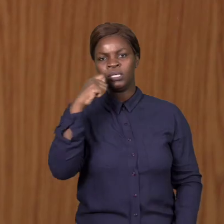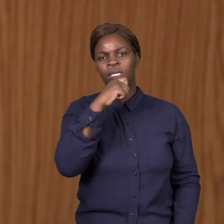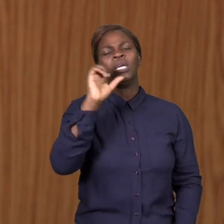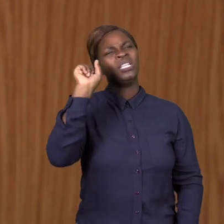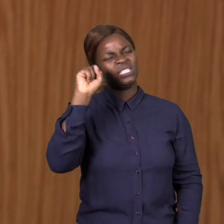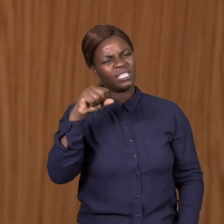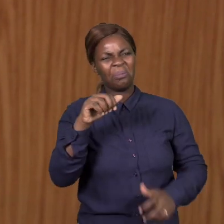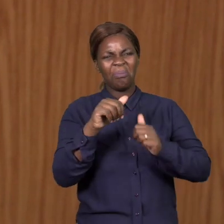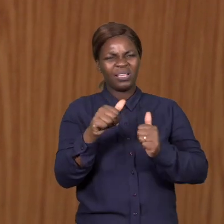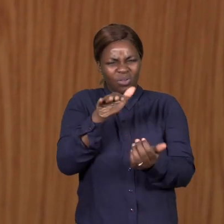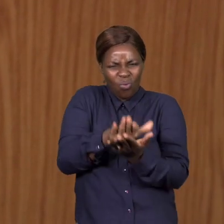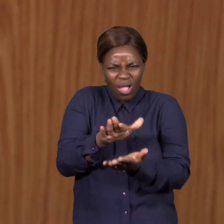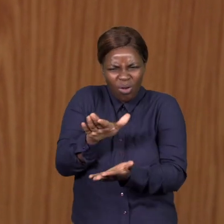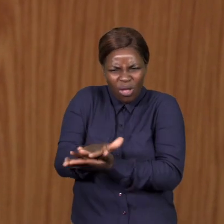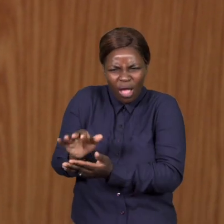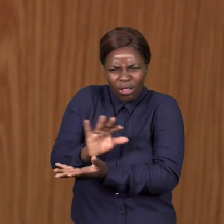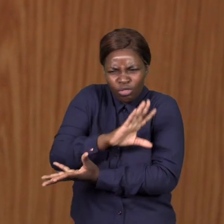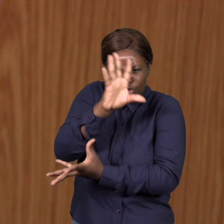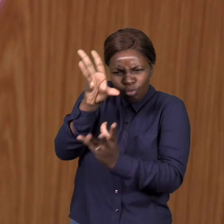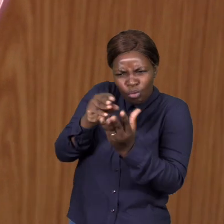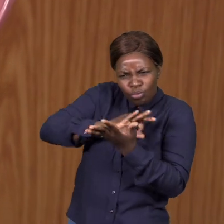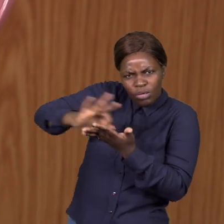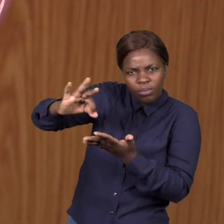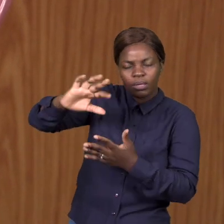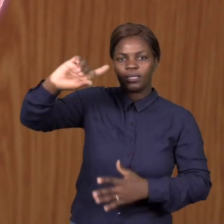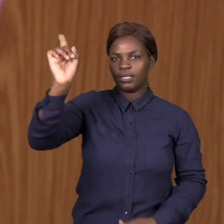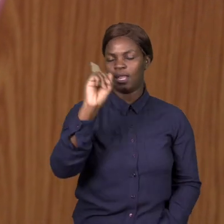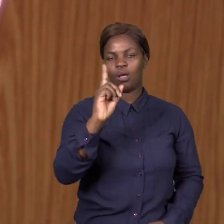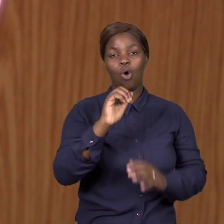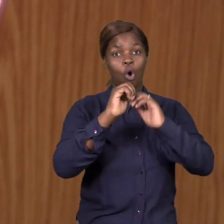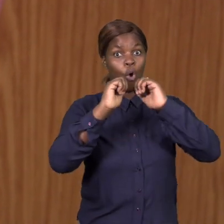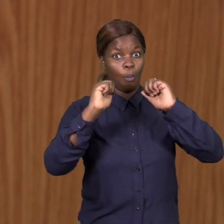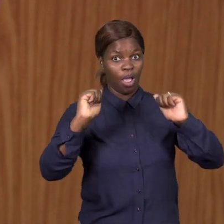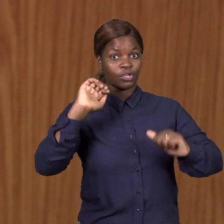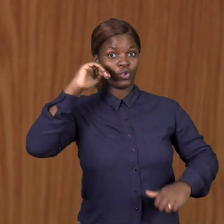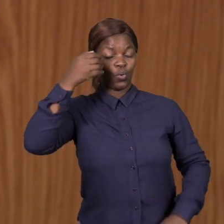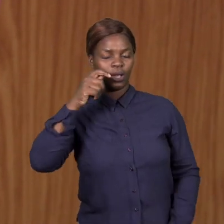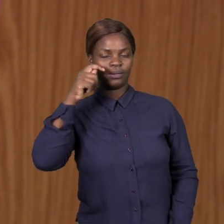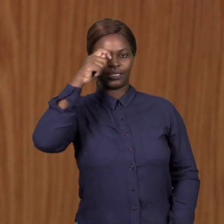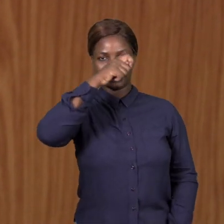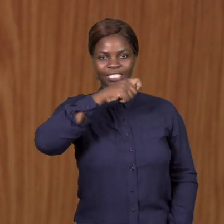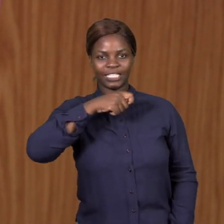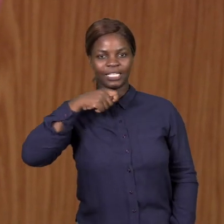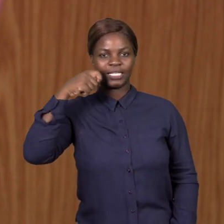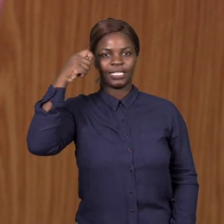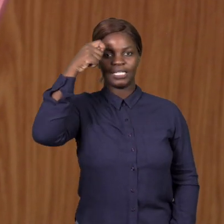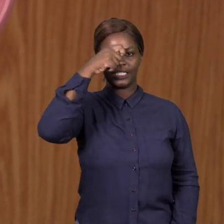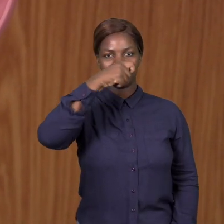atingir em todos os lugares. Então vamos fazer os circulares, circulares,